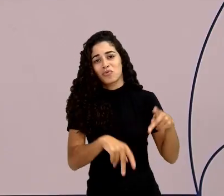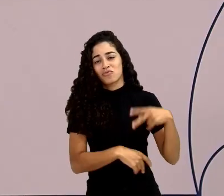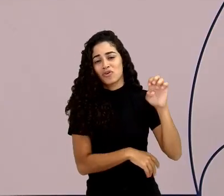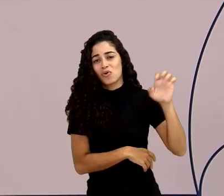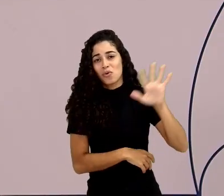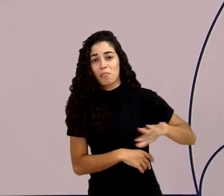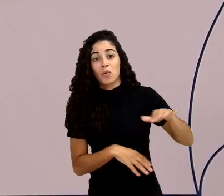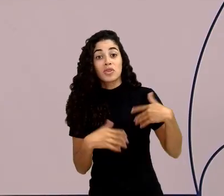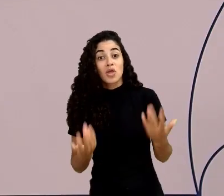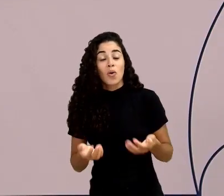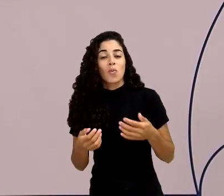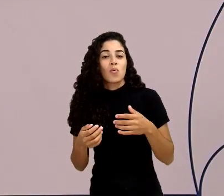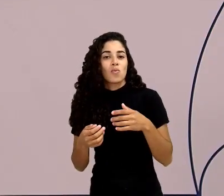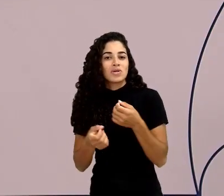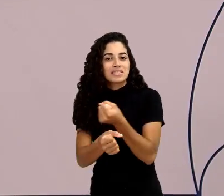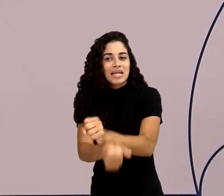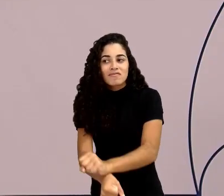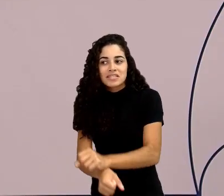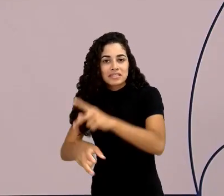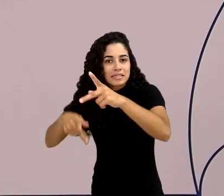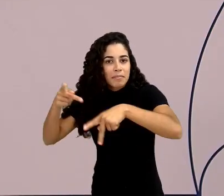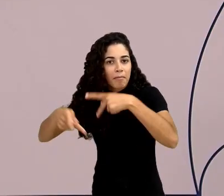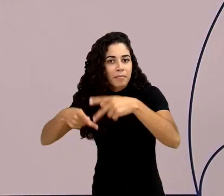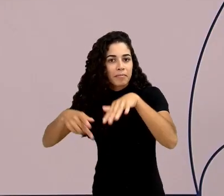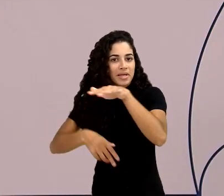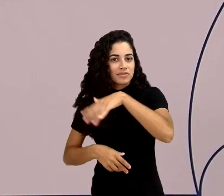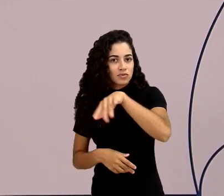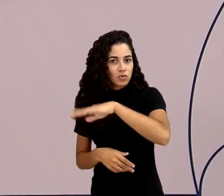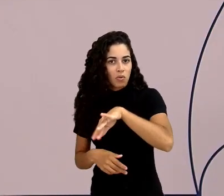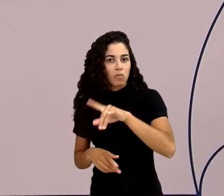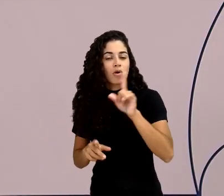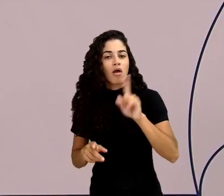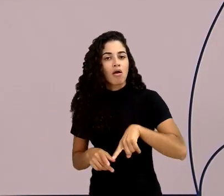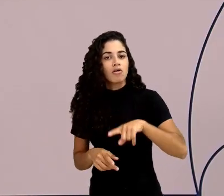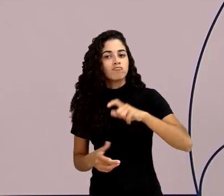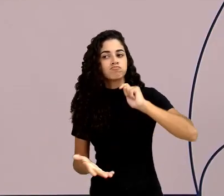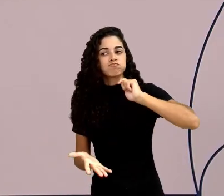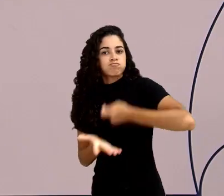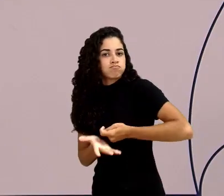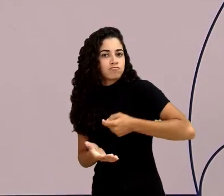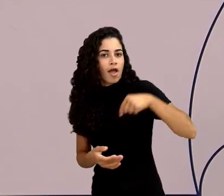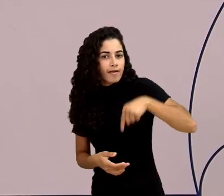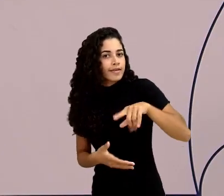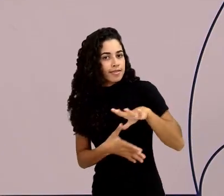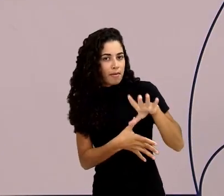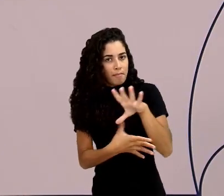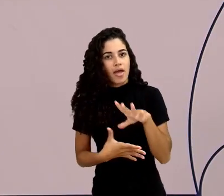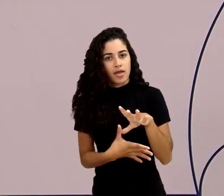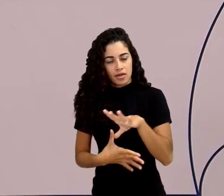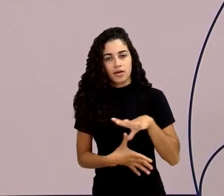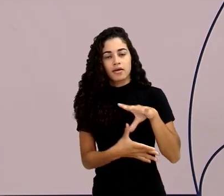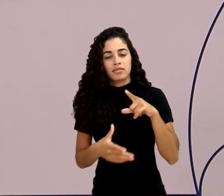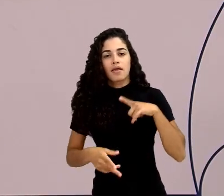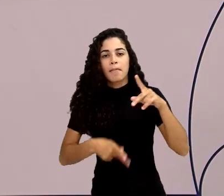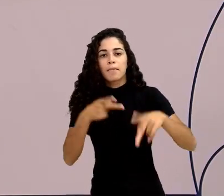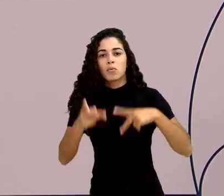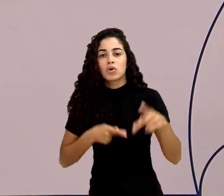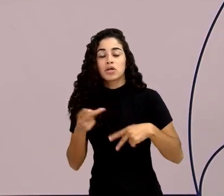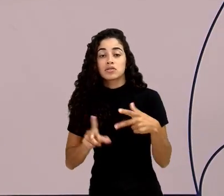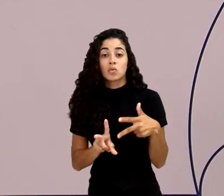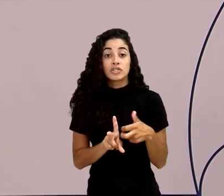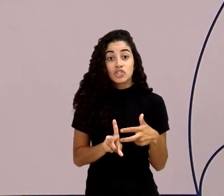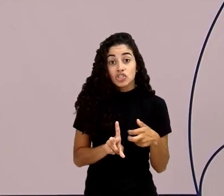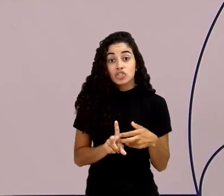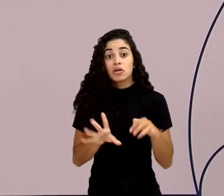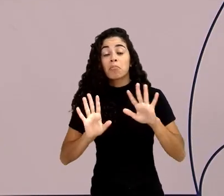de escravização de pessoas ele vai ser imposto aqui na América, né, com as populações indígenas, e mais